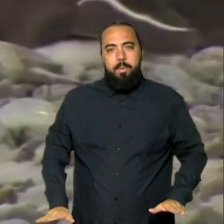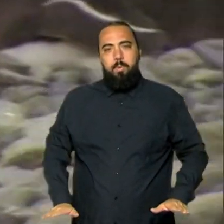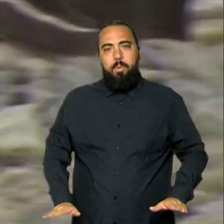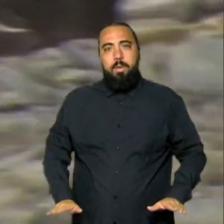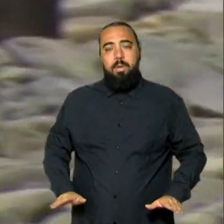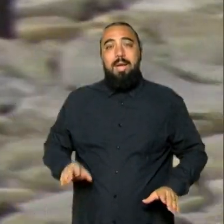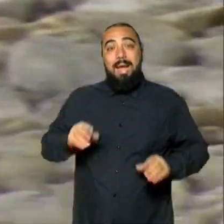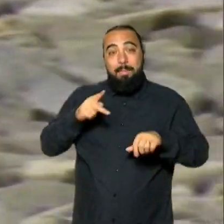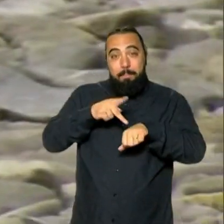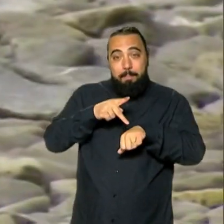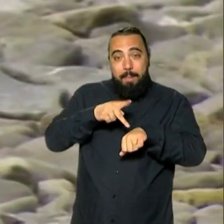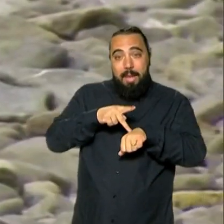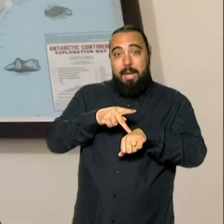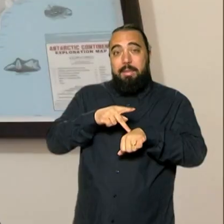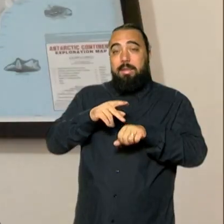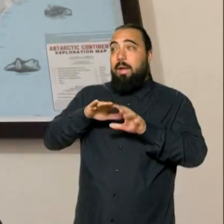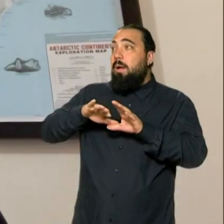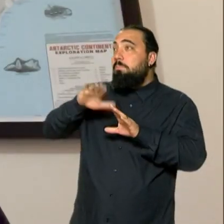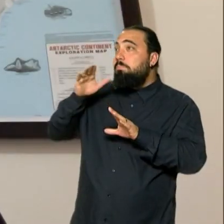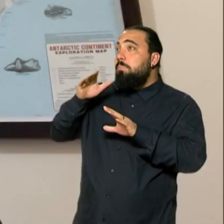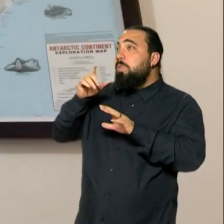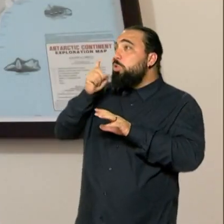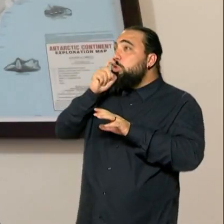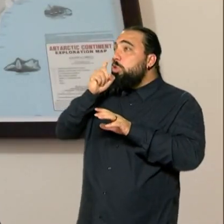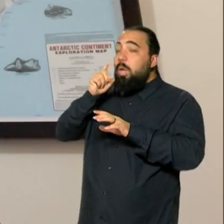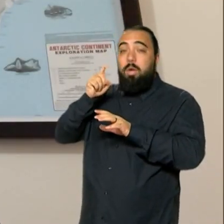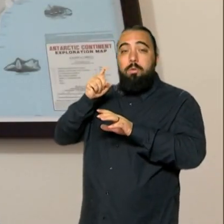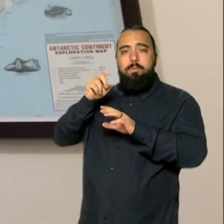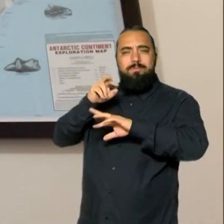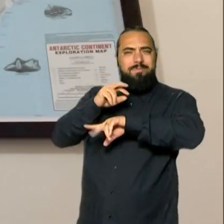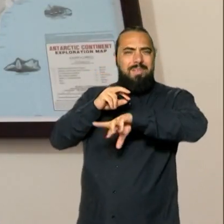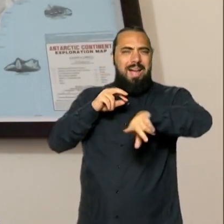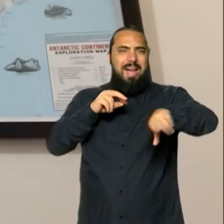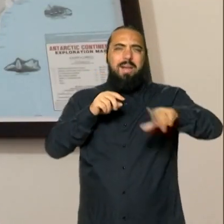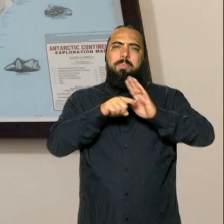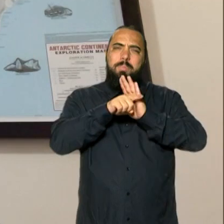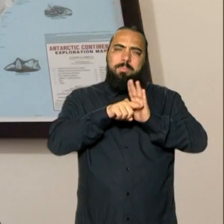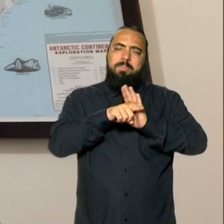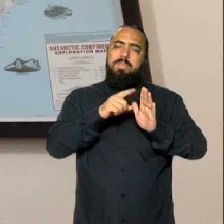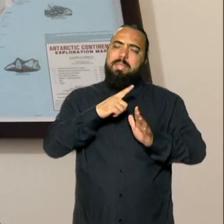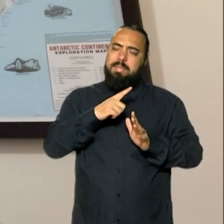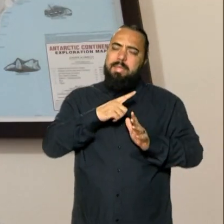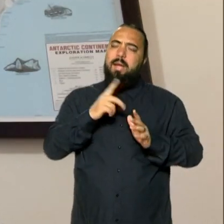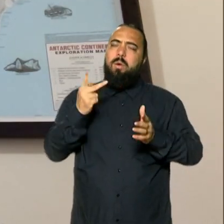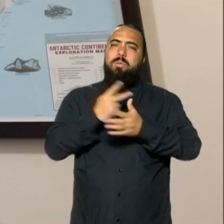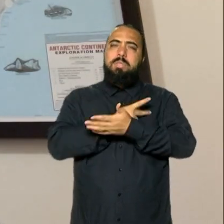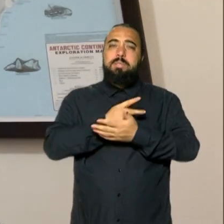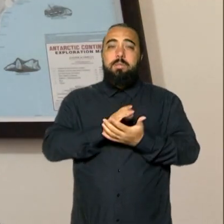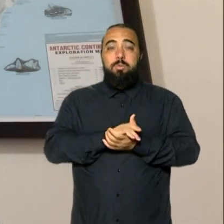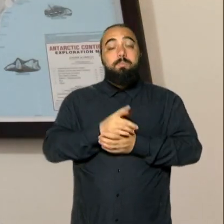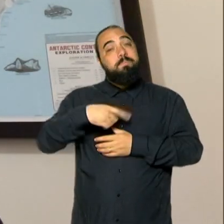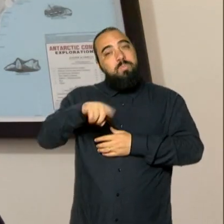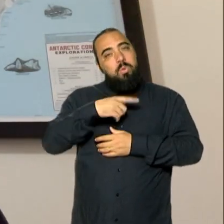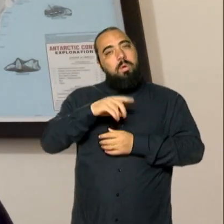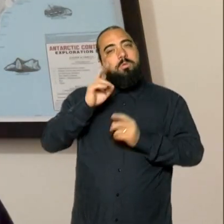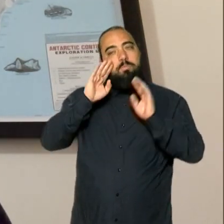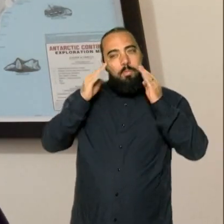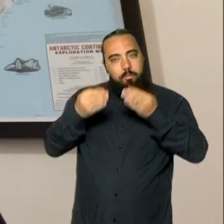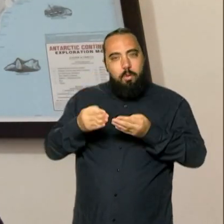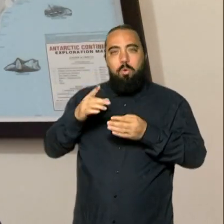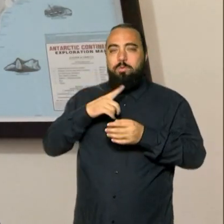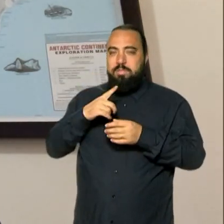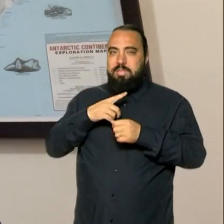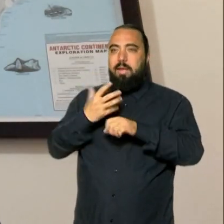geologia, as geleiras. Existem vários projetos de pesquisa acontecendo na Antártica. O nosso é mais voltado para a vegetação, com o uso de